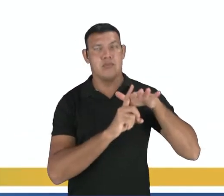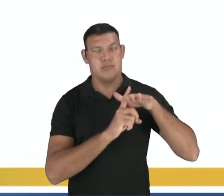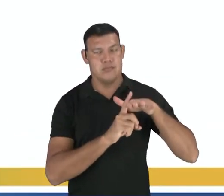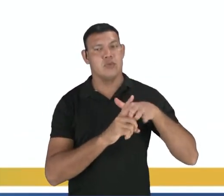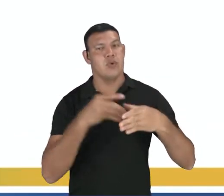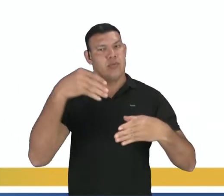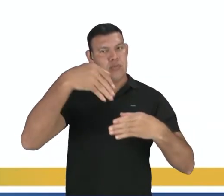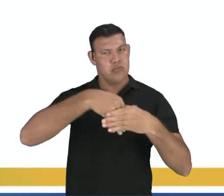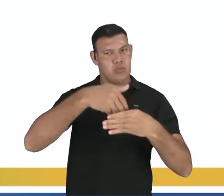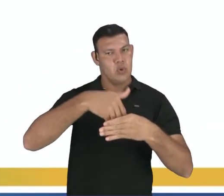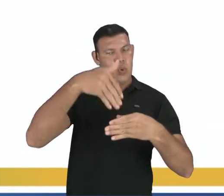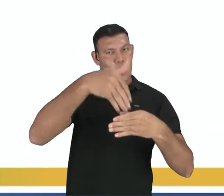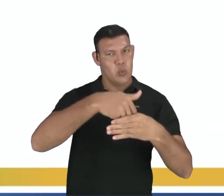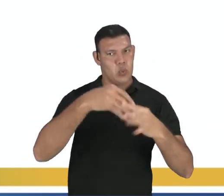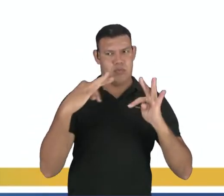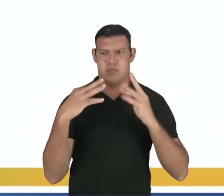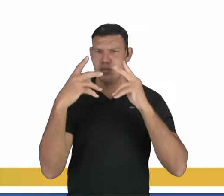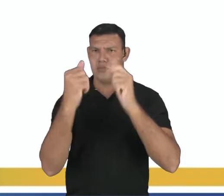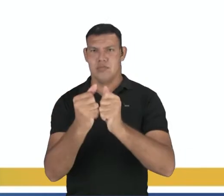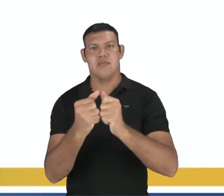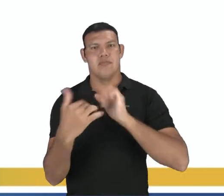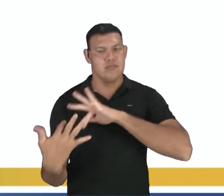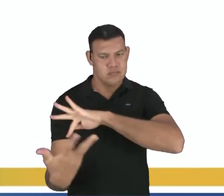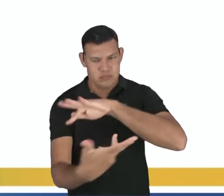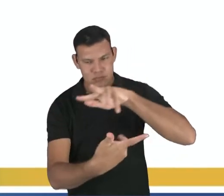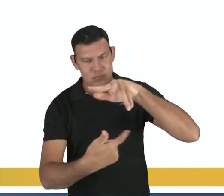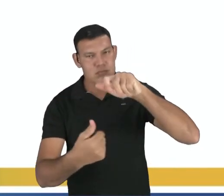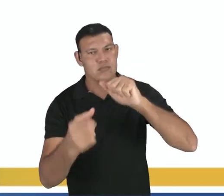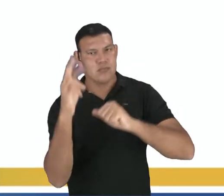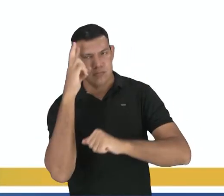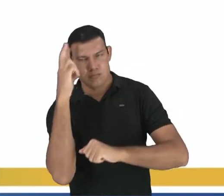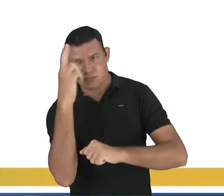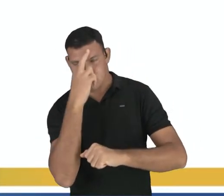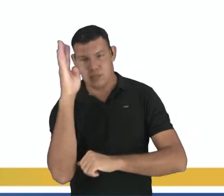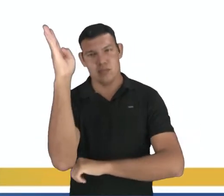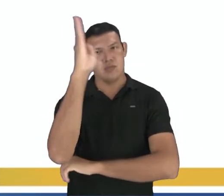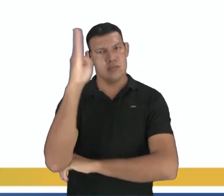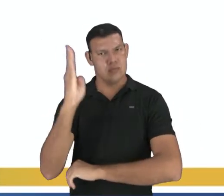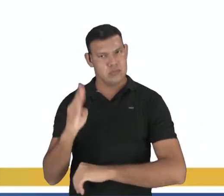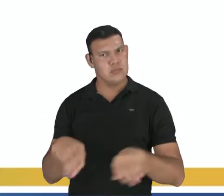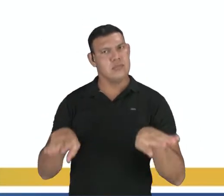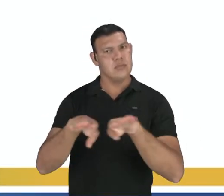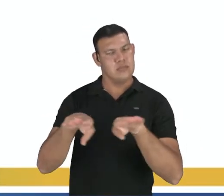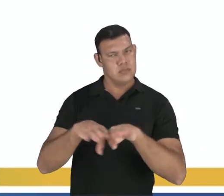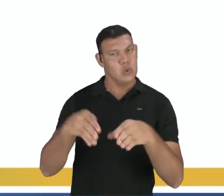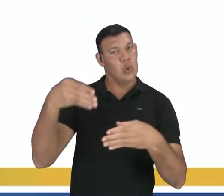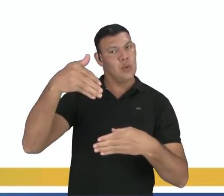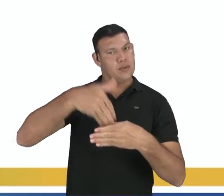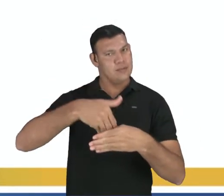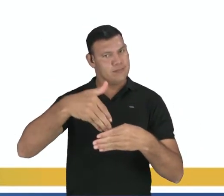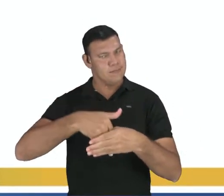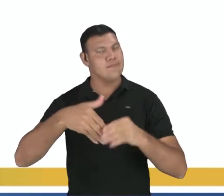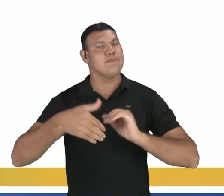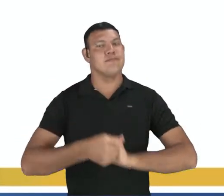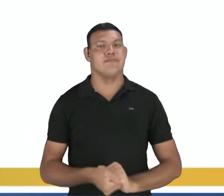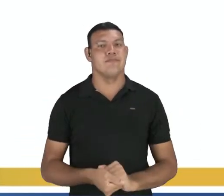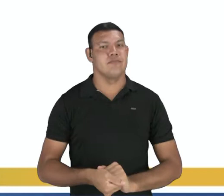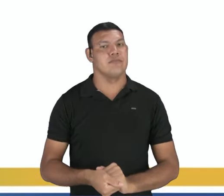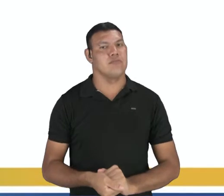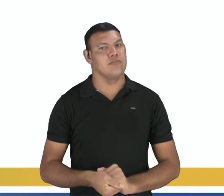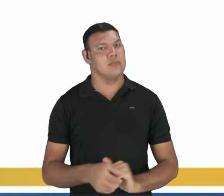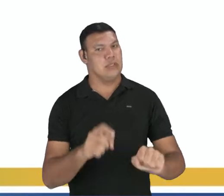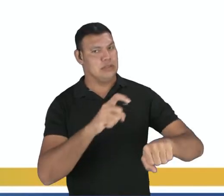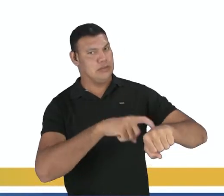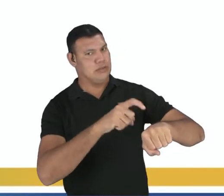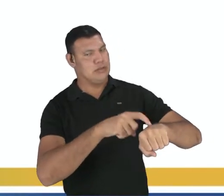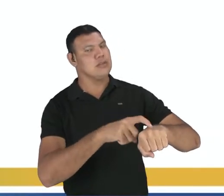todas as pessoas, né, tendo que na história do mundo, na história do Brasil, o voto, né, em alguns momentos ele